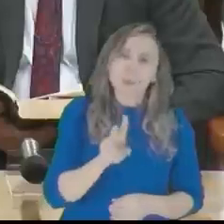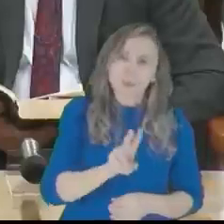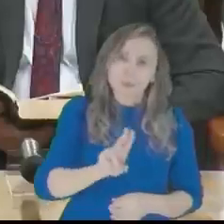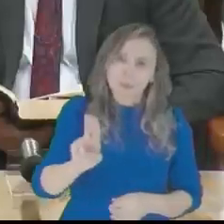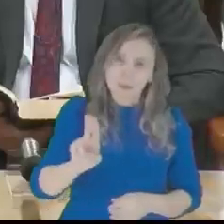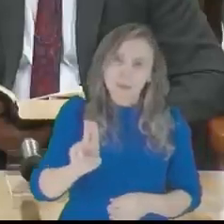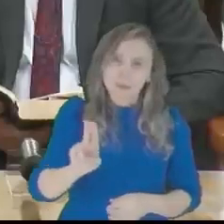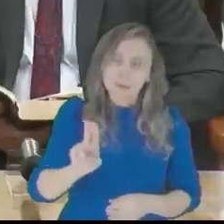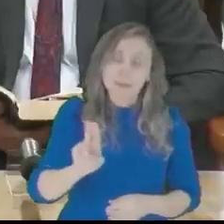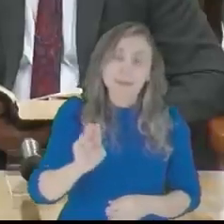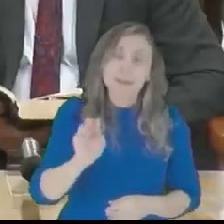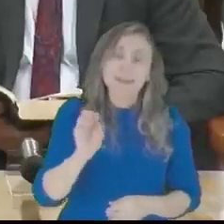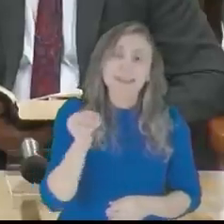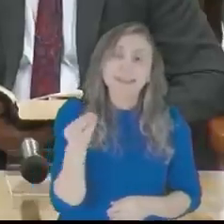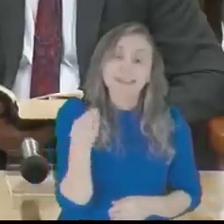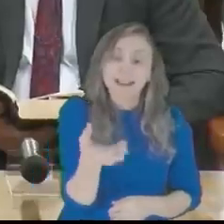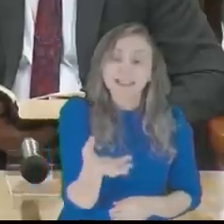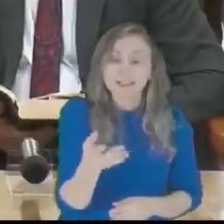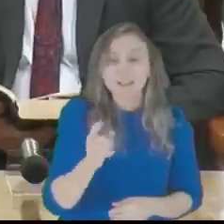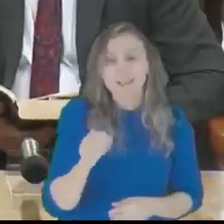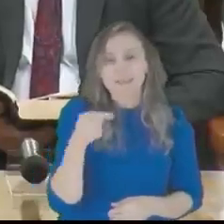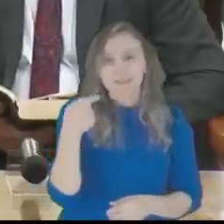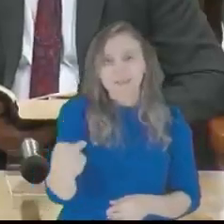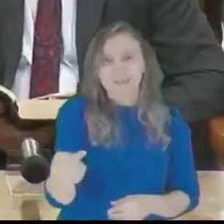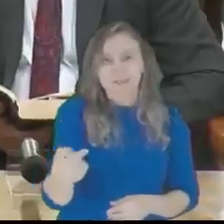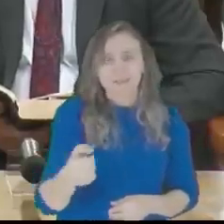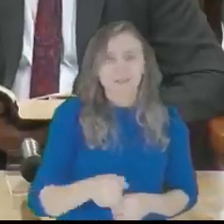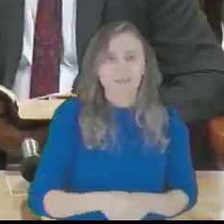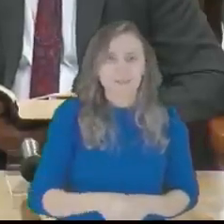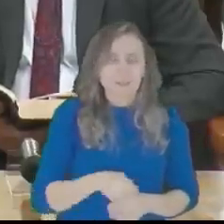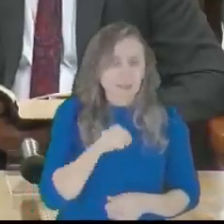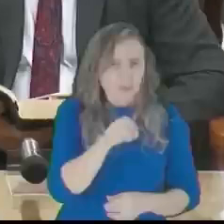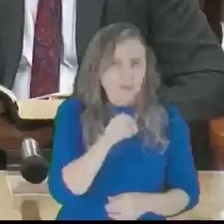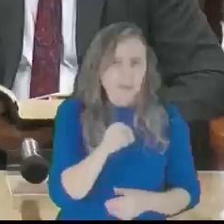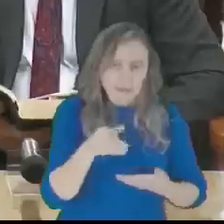nome? O nome veio antes ou veio depois de você?